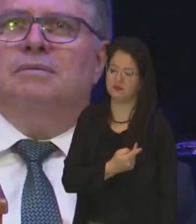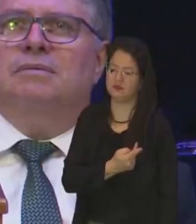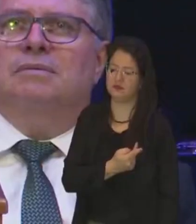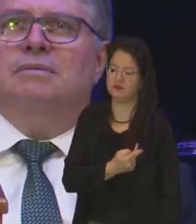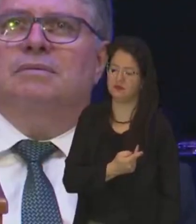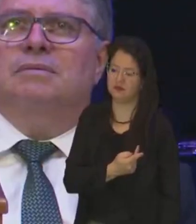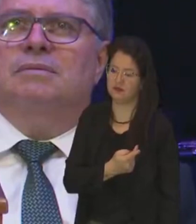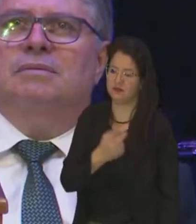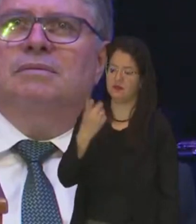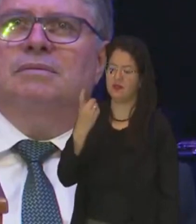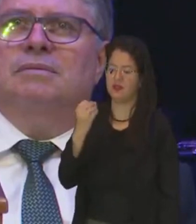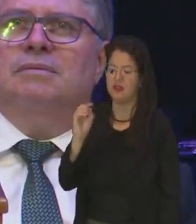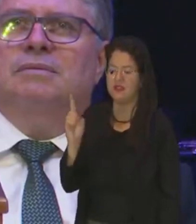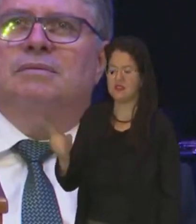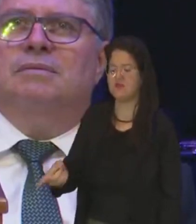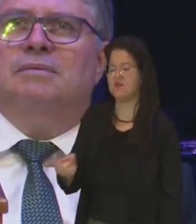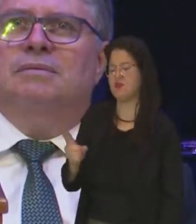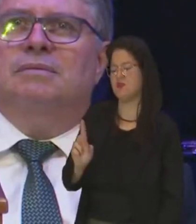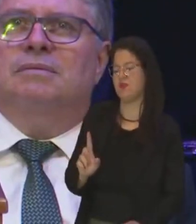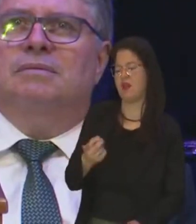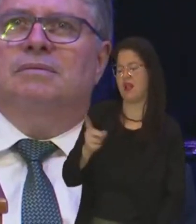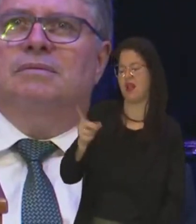A 10.000 quilômetros de distância